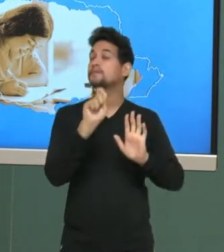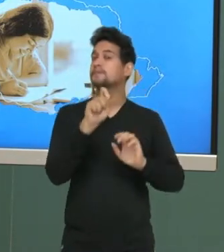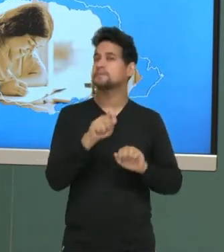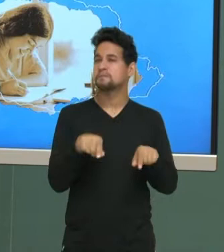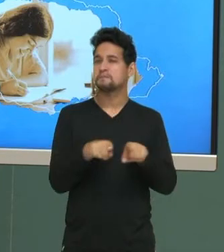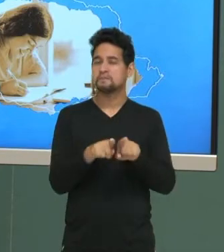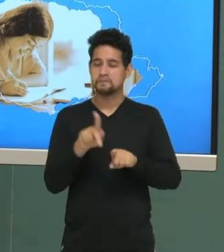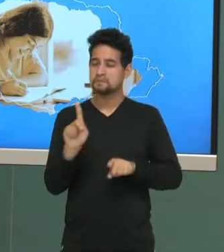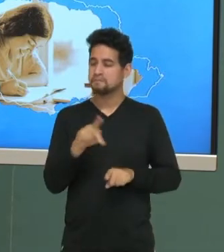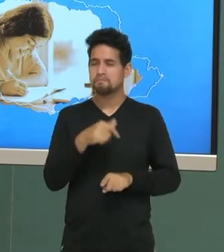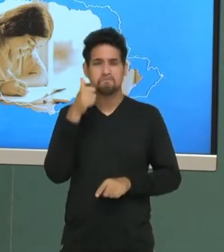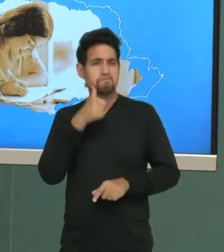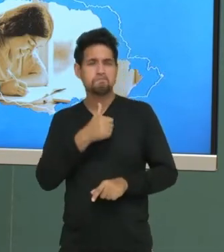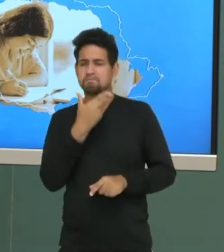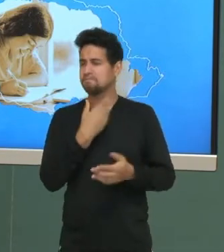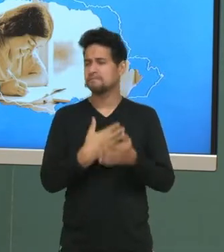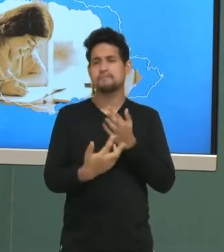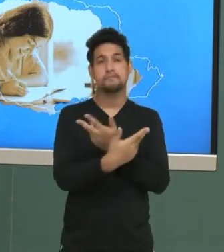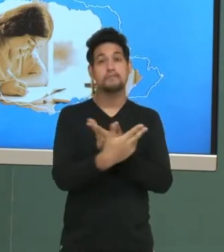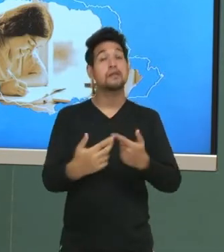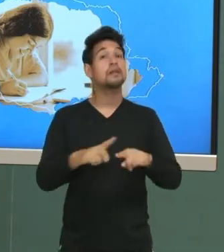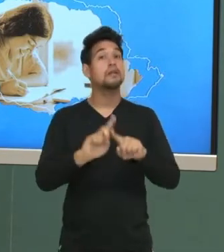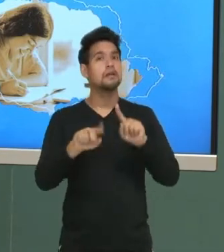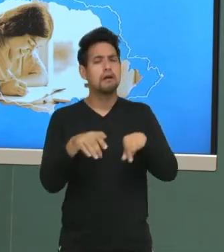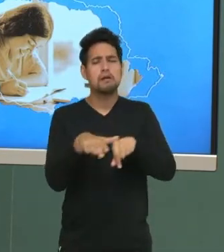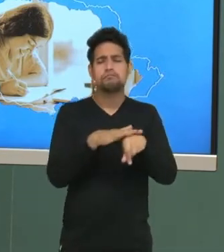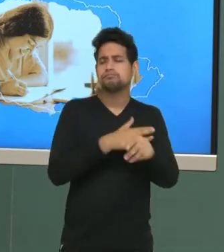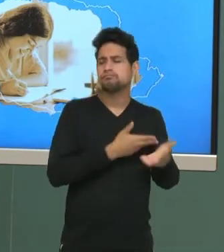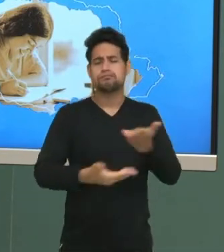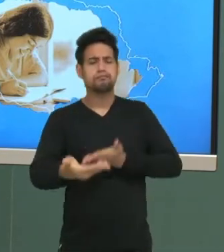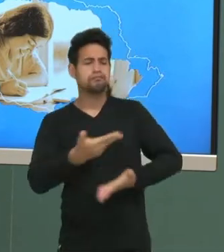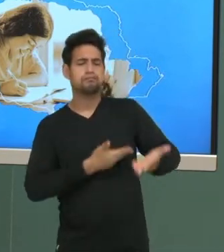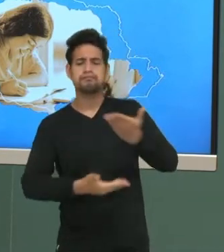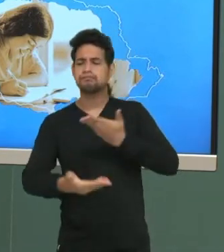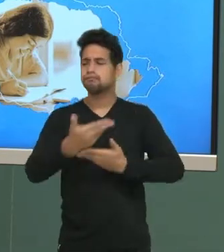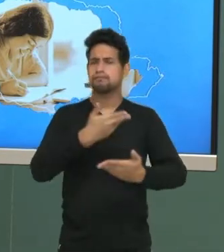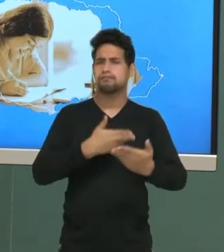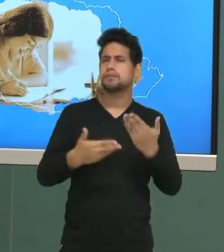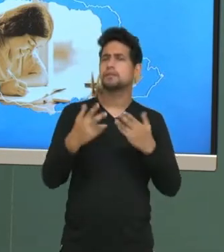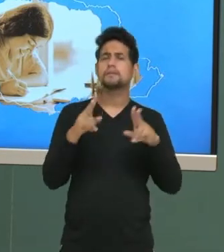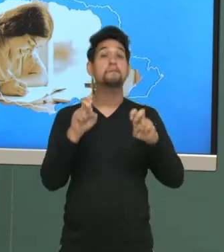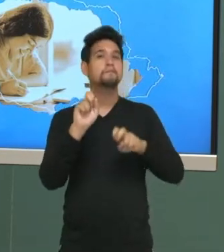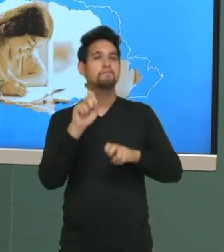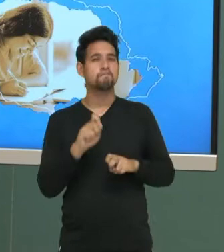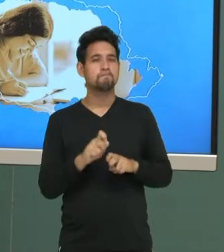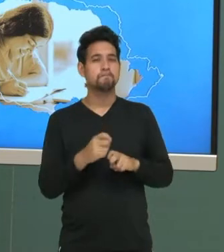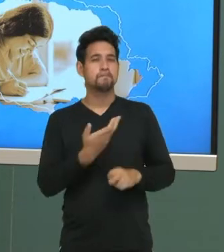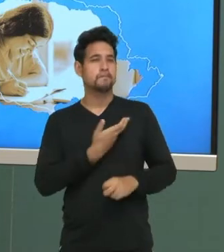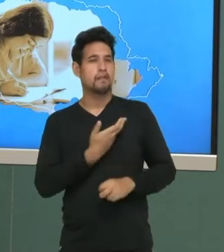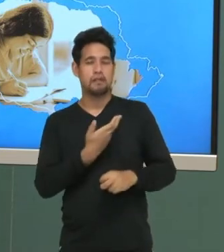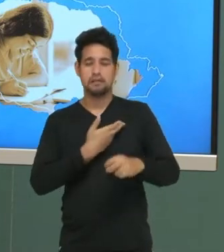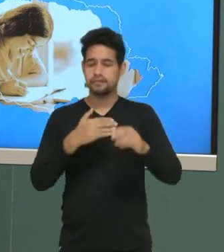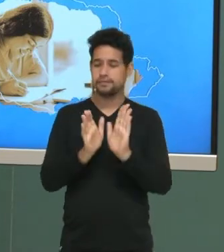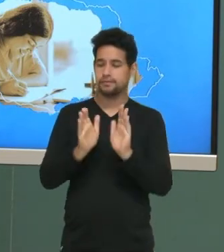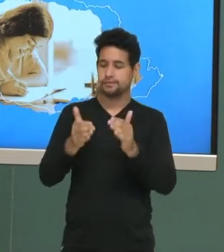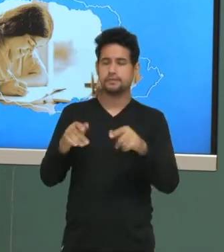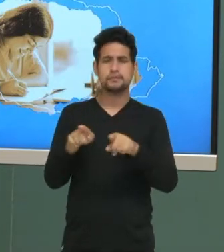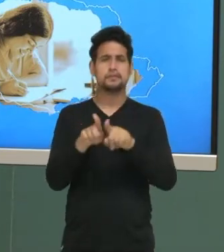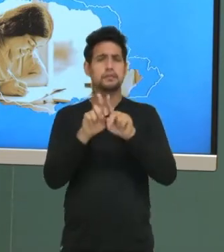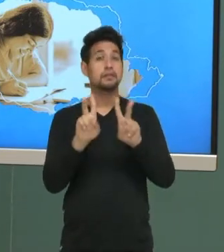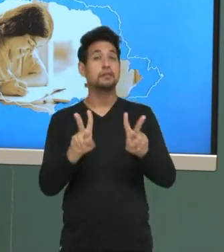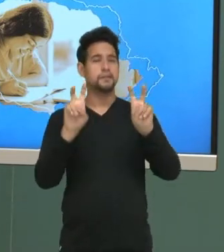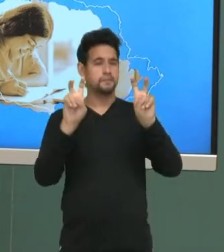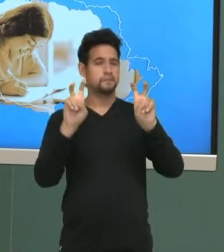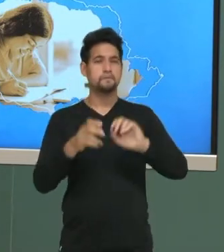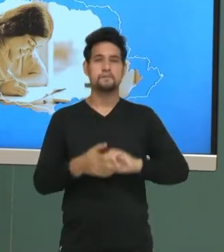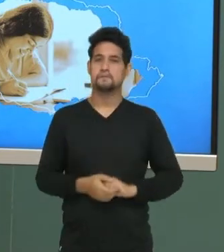para a sua professora. E depois vocês vão conversar, discutir até com os colegas da turma sobre esses